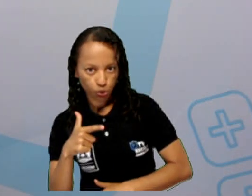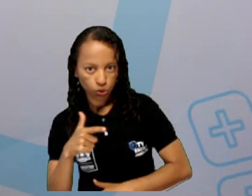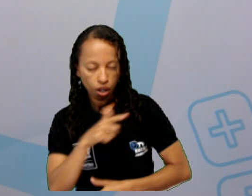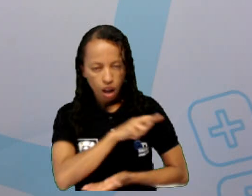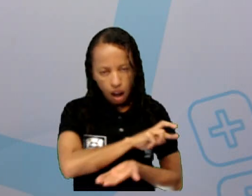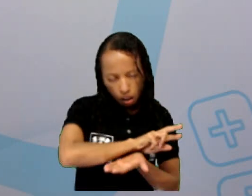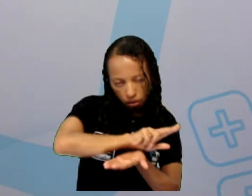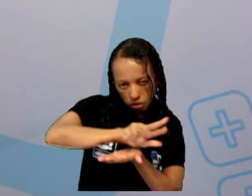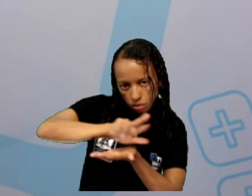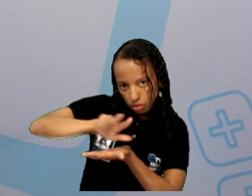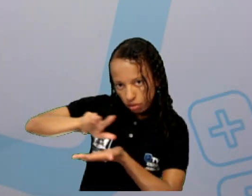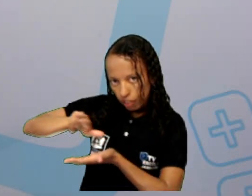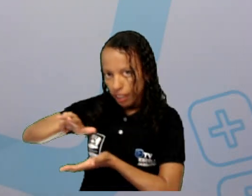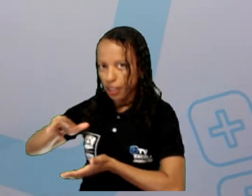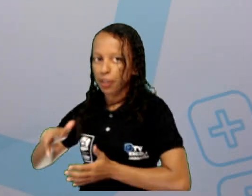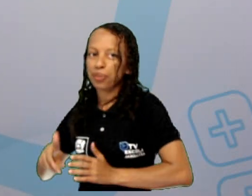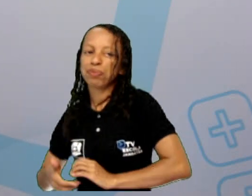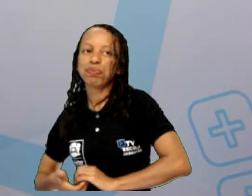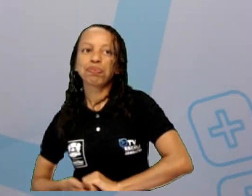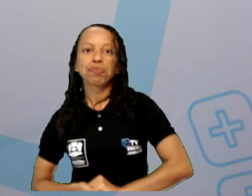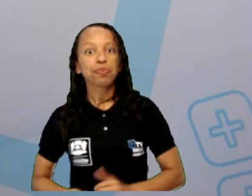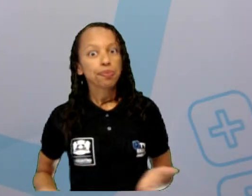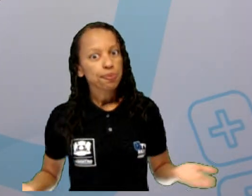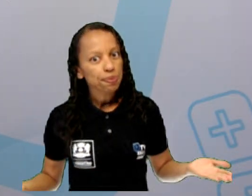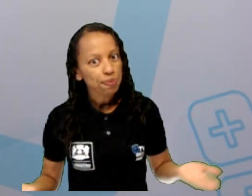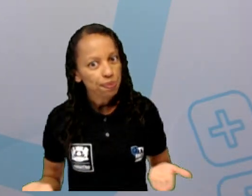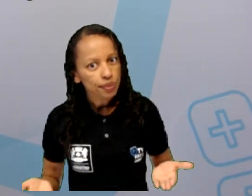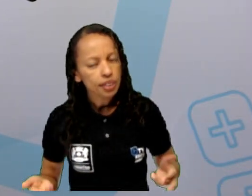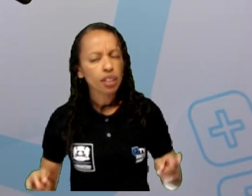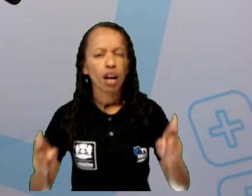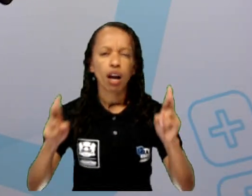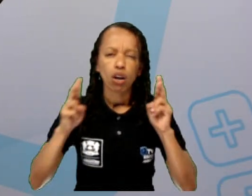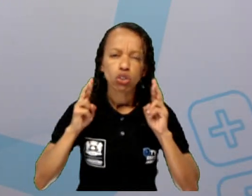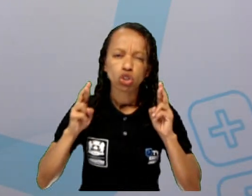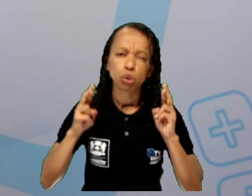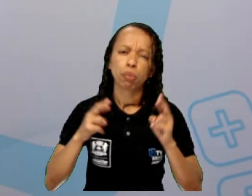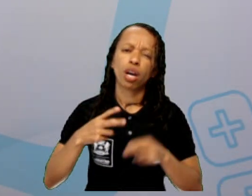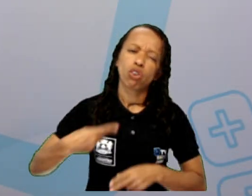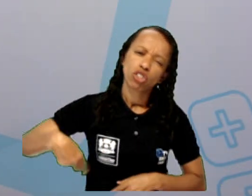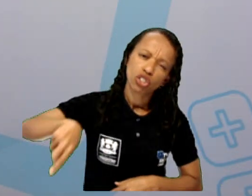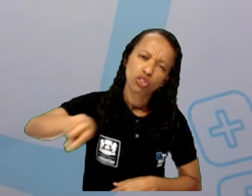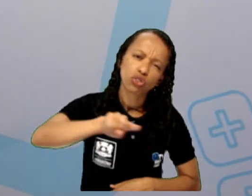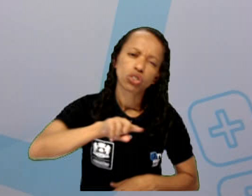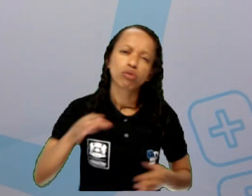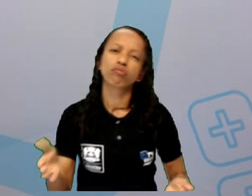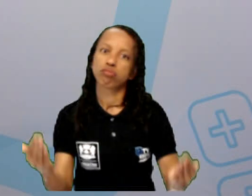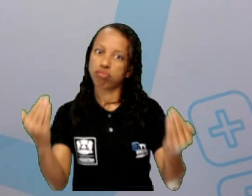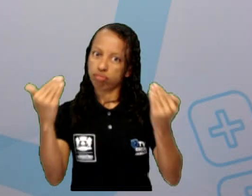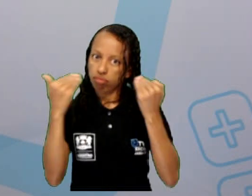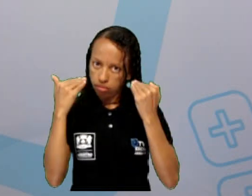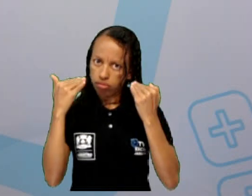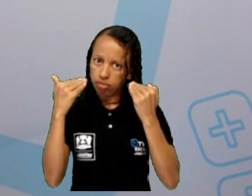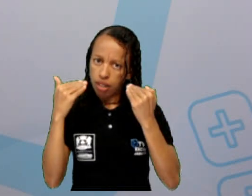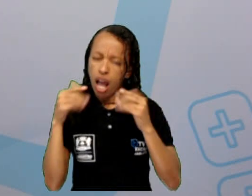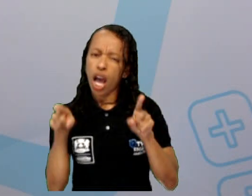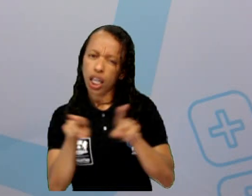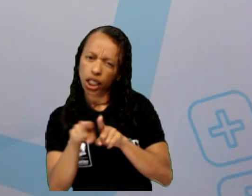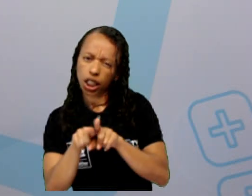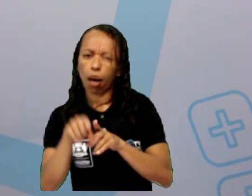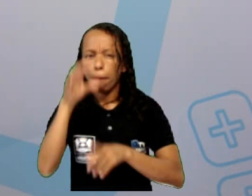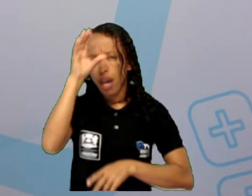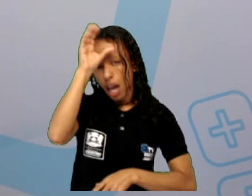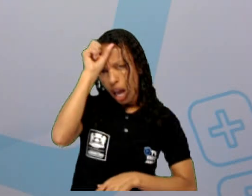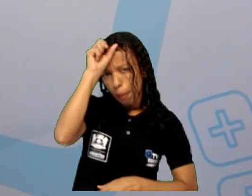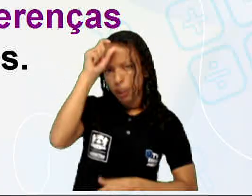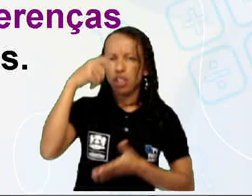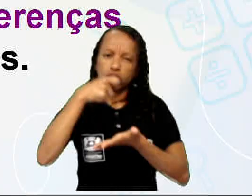Agora, eu espero que vocês tenham prestado bem atenção em tudo o que foi falado, né? Aprendido e anotado. Vamos agora